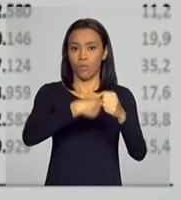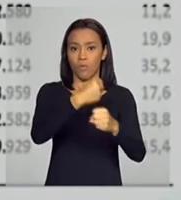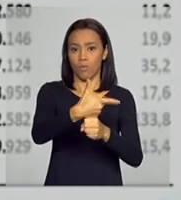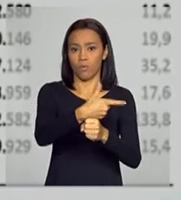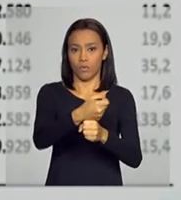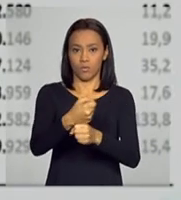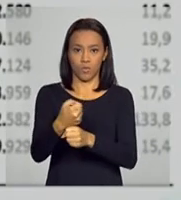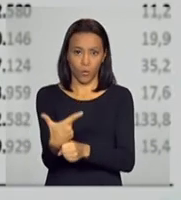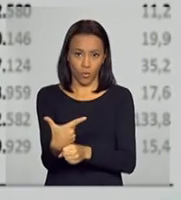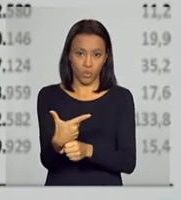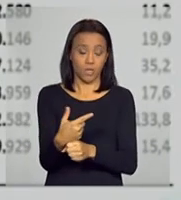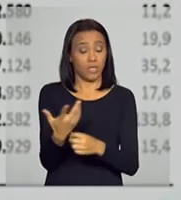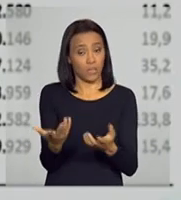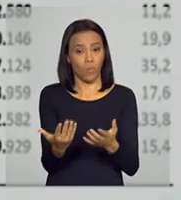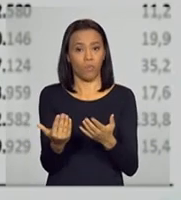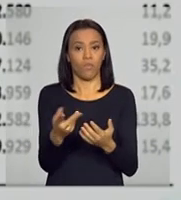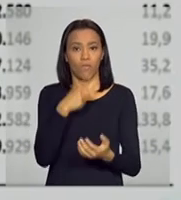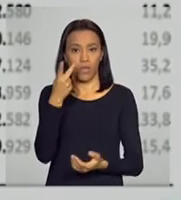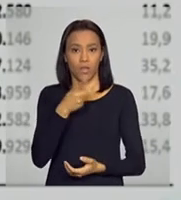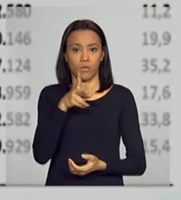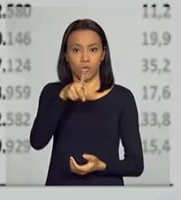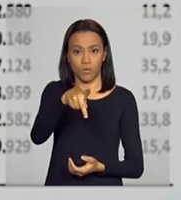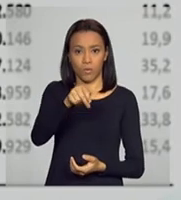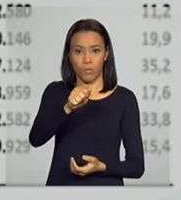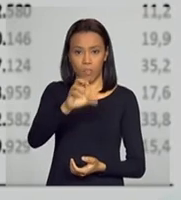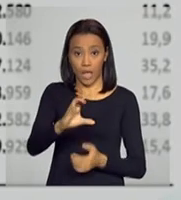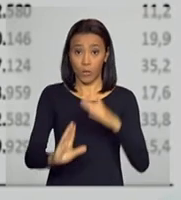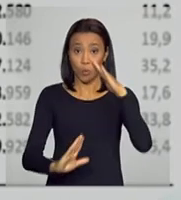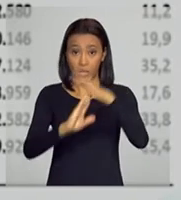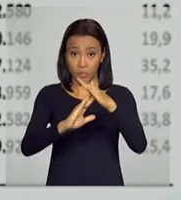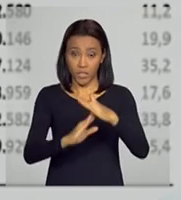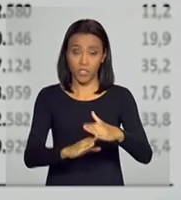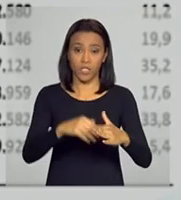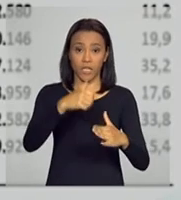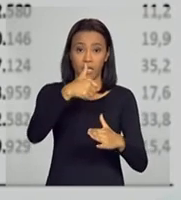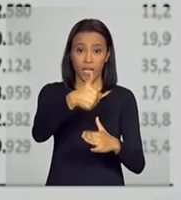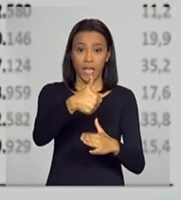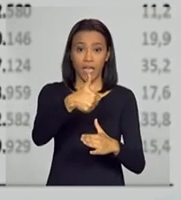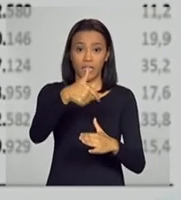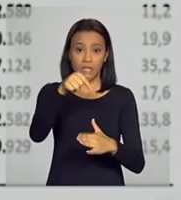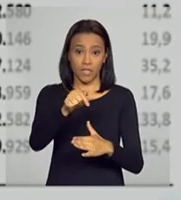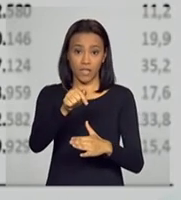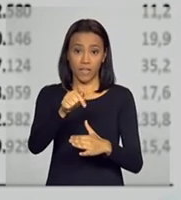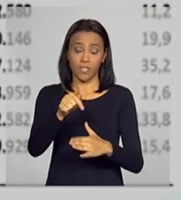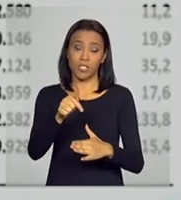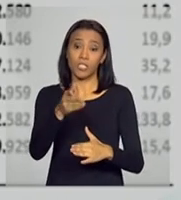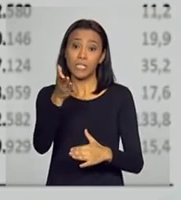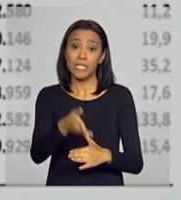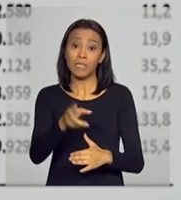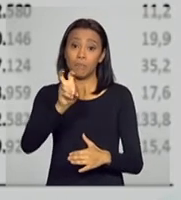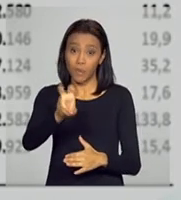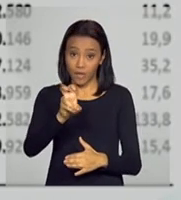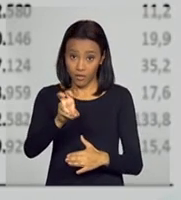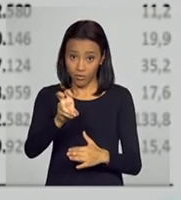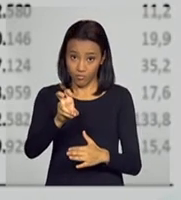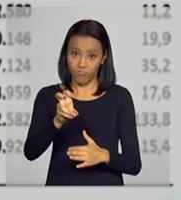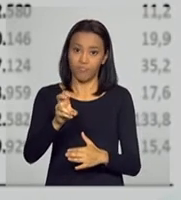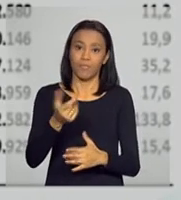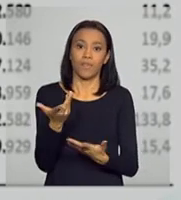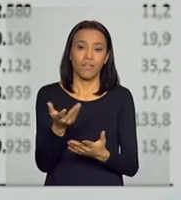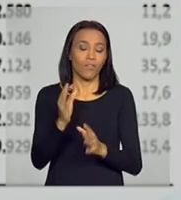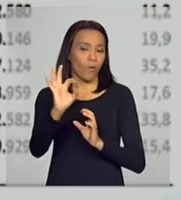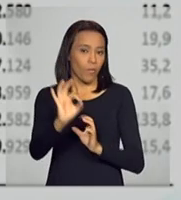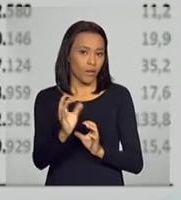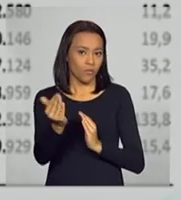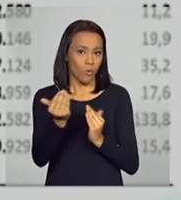Então no que se refere o PAC o o limite desse ano é 17 e meio por cento acima do que foi empenhado ano passado